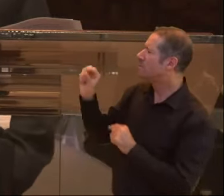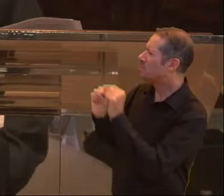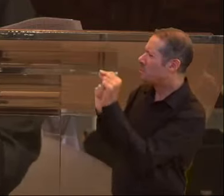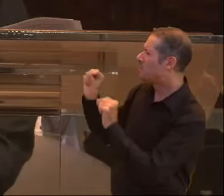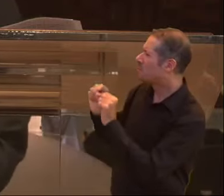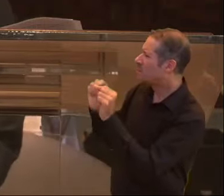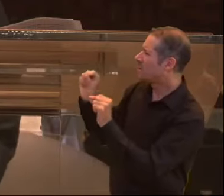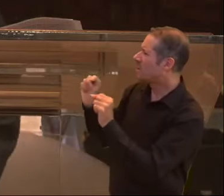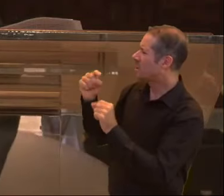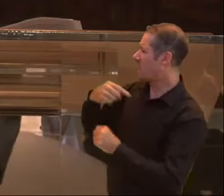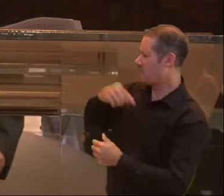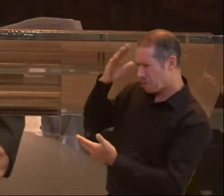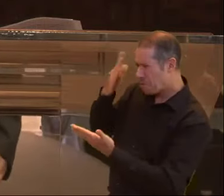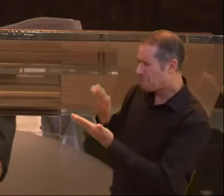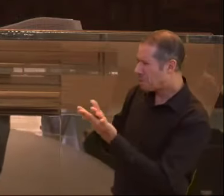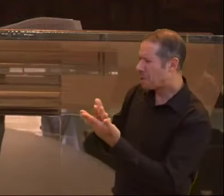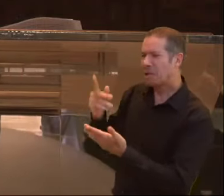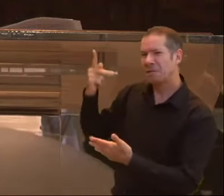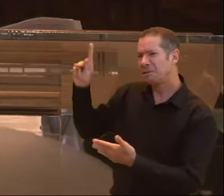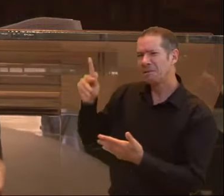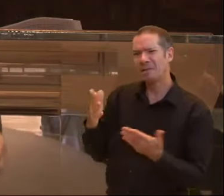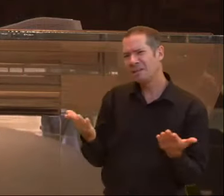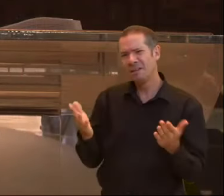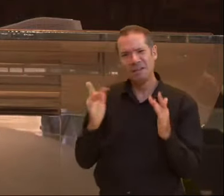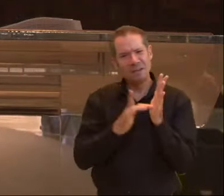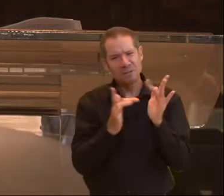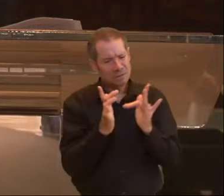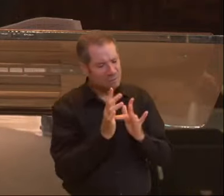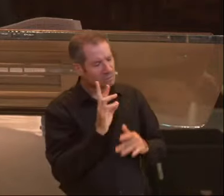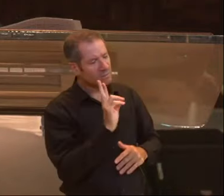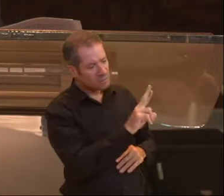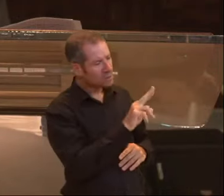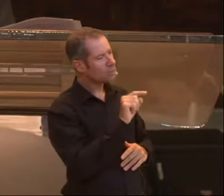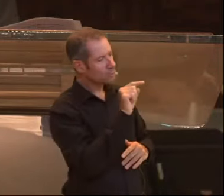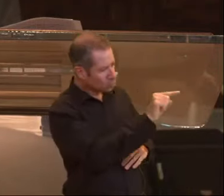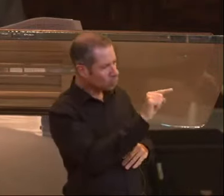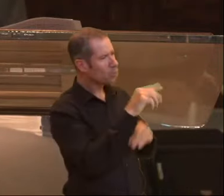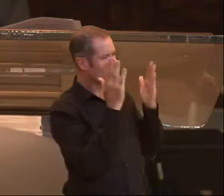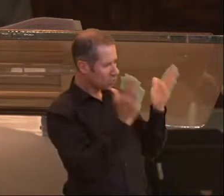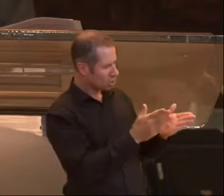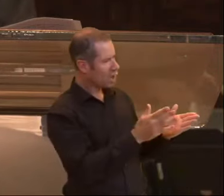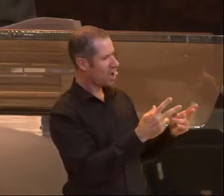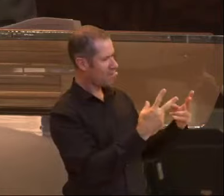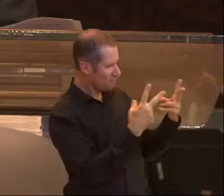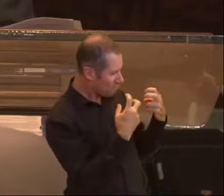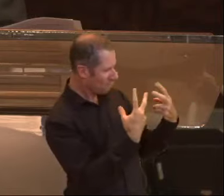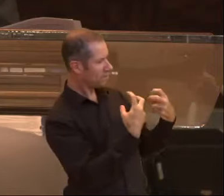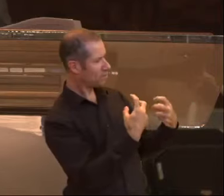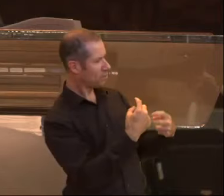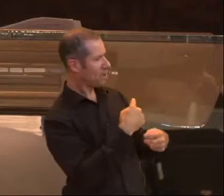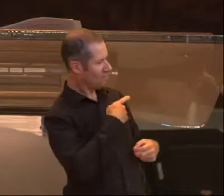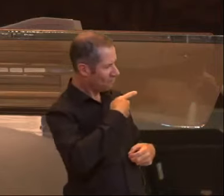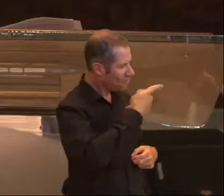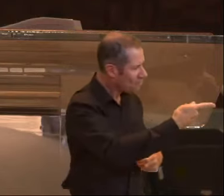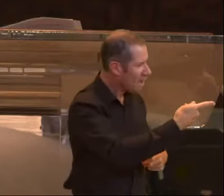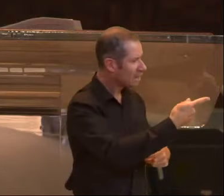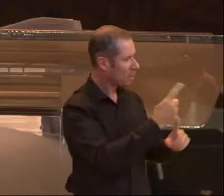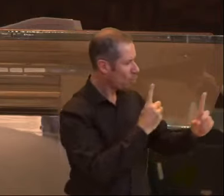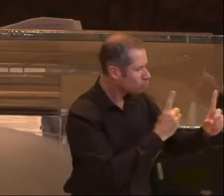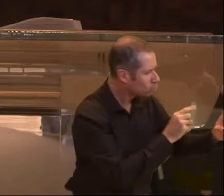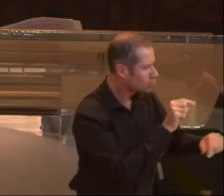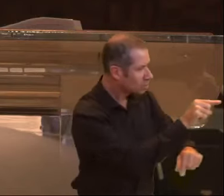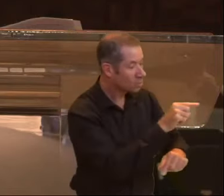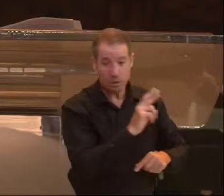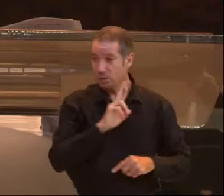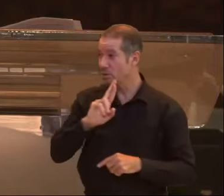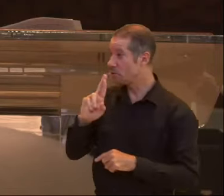ele para que eu creia nele? E Jesus lhe disse: tu já tens visto, é o que fala contigo. E